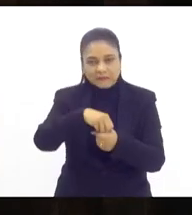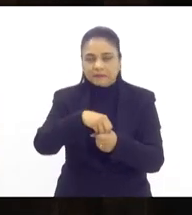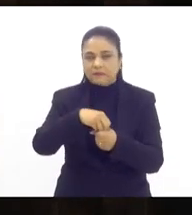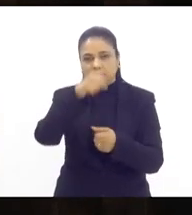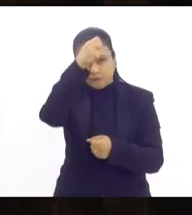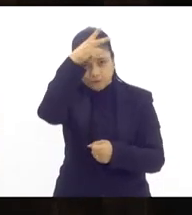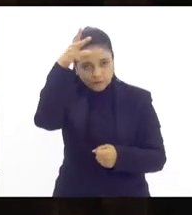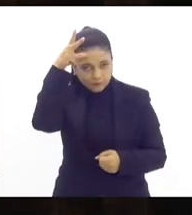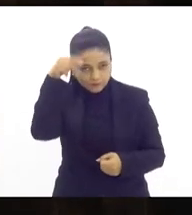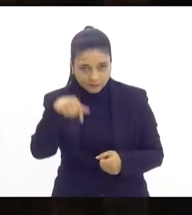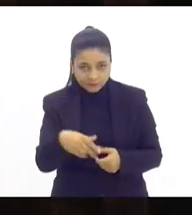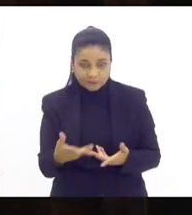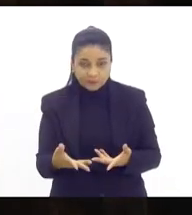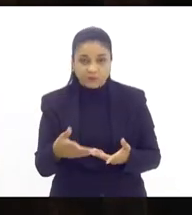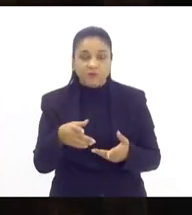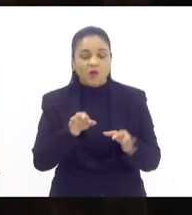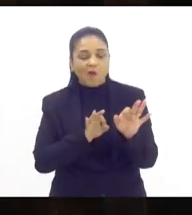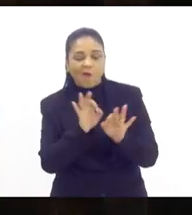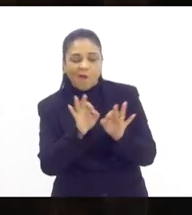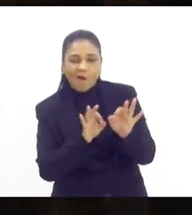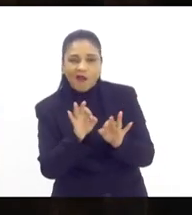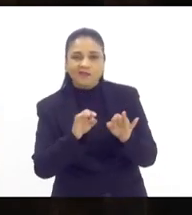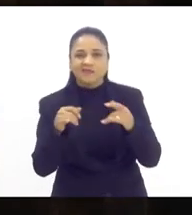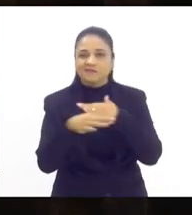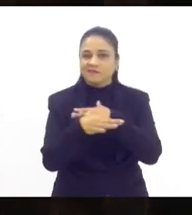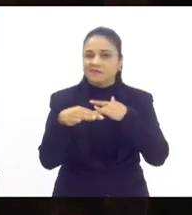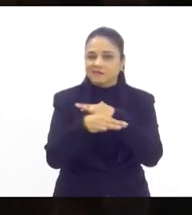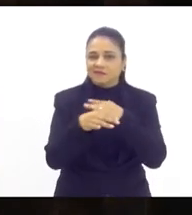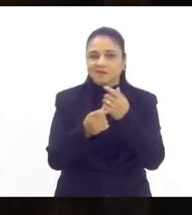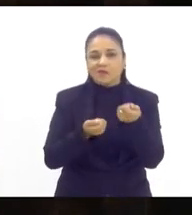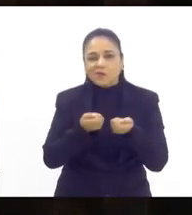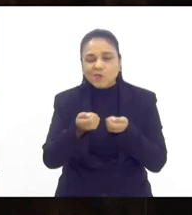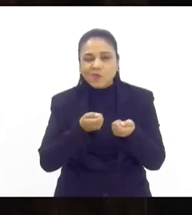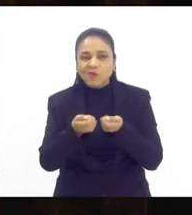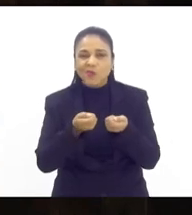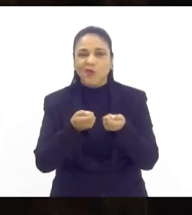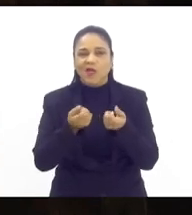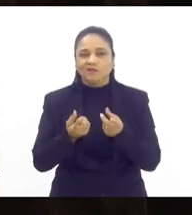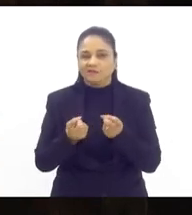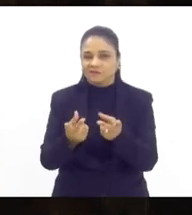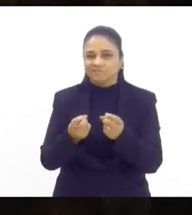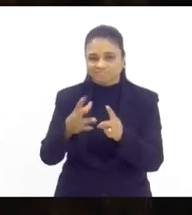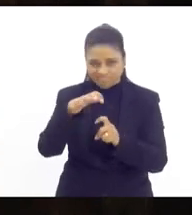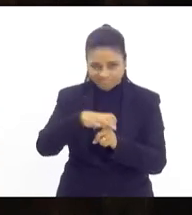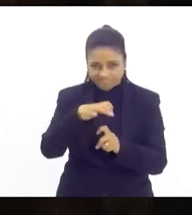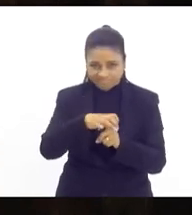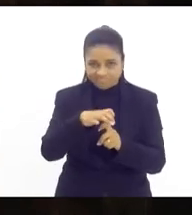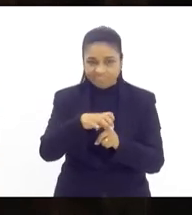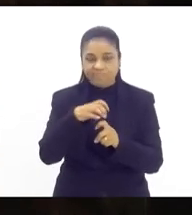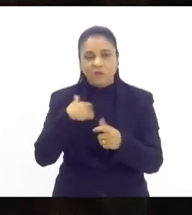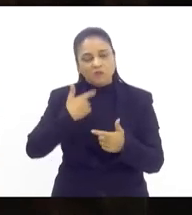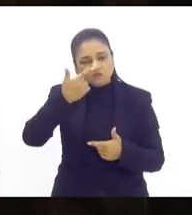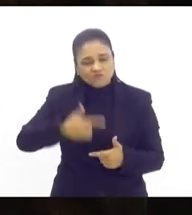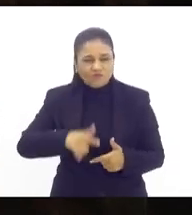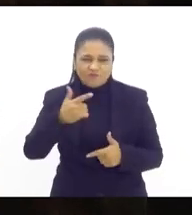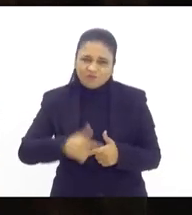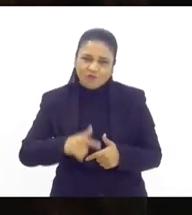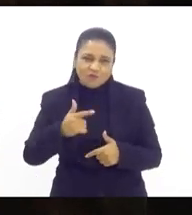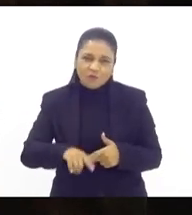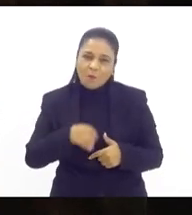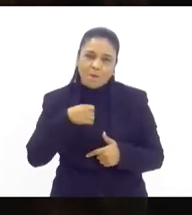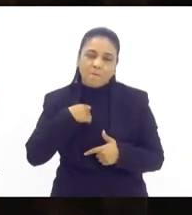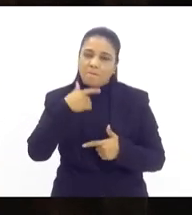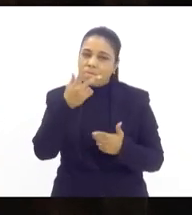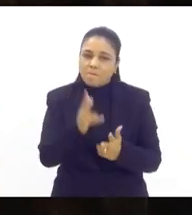elas que fazem o ordenamento urbano elas que controla os ambulantes Então os problemas aqui você repetiu foi colocado pelos